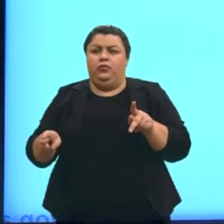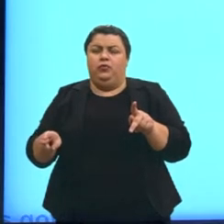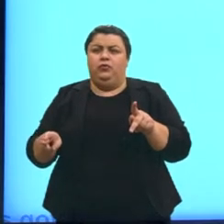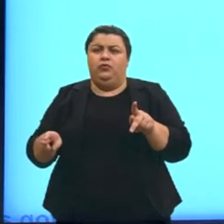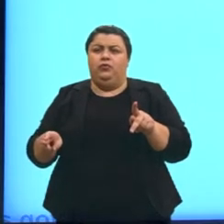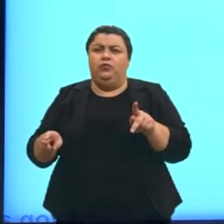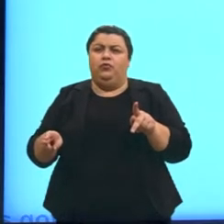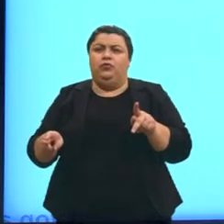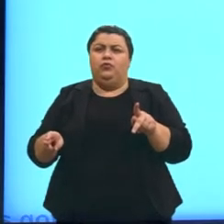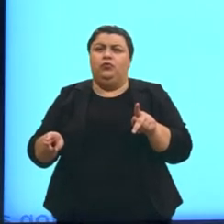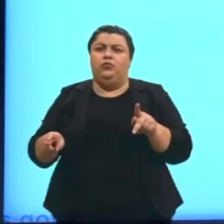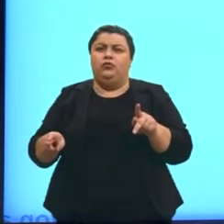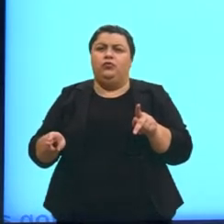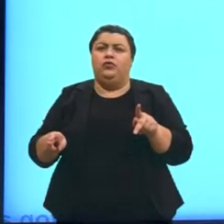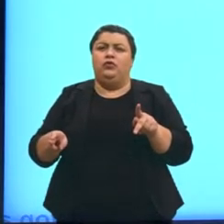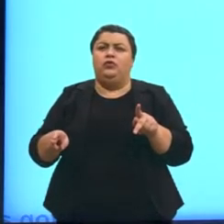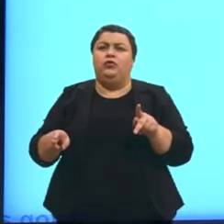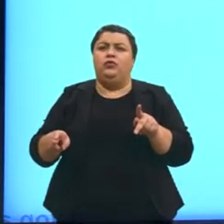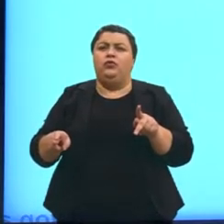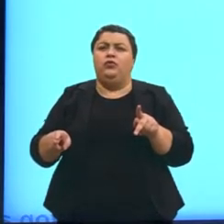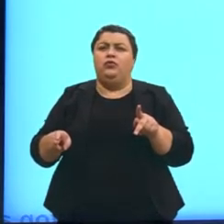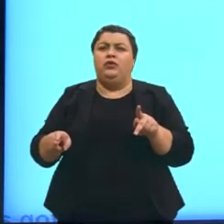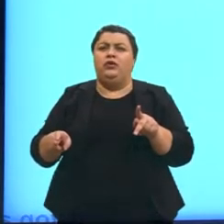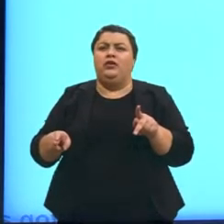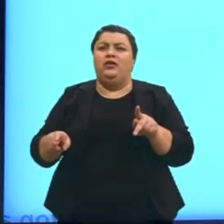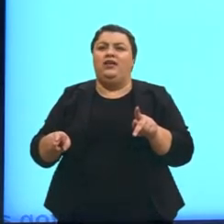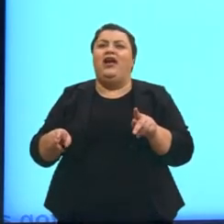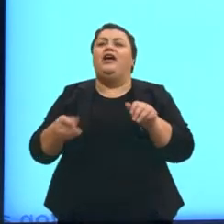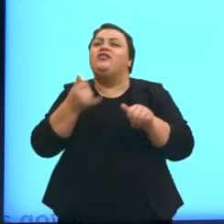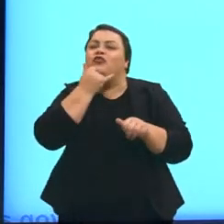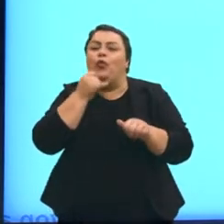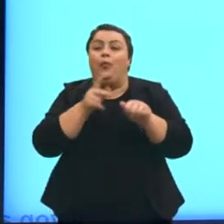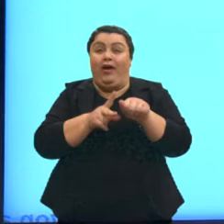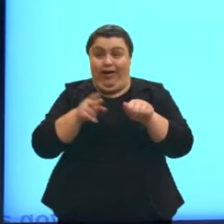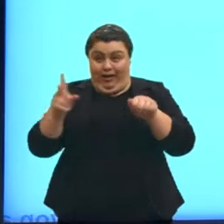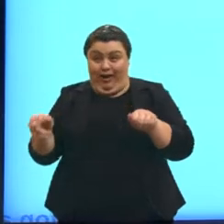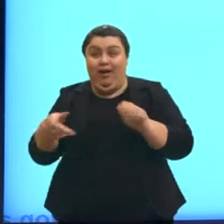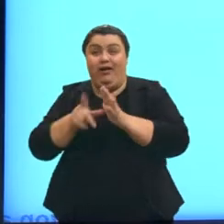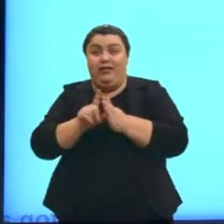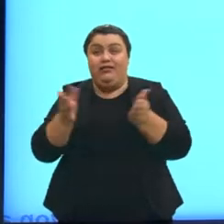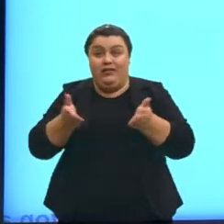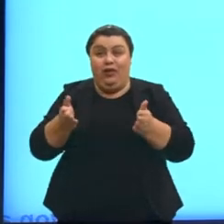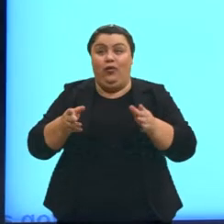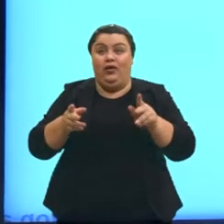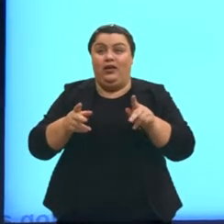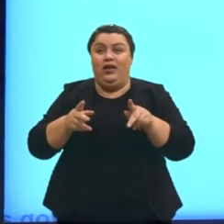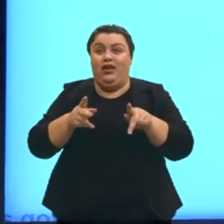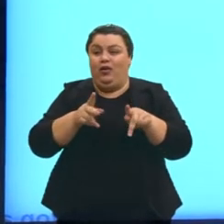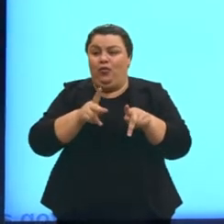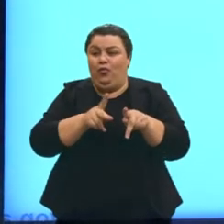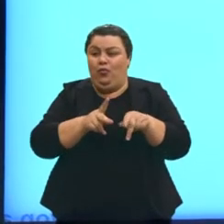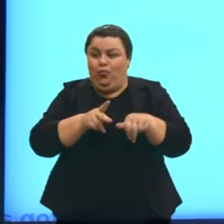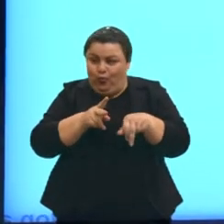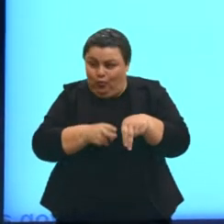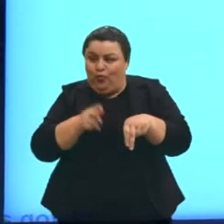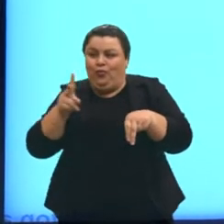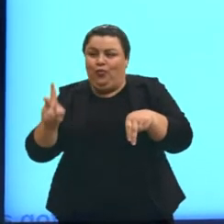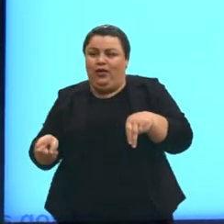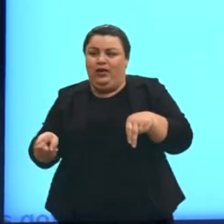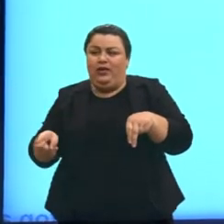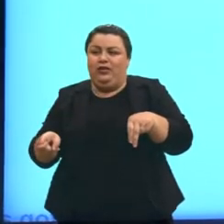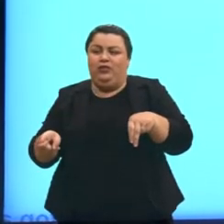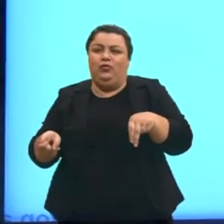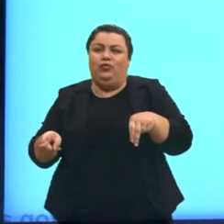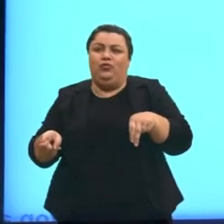e neutros e os isótonos eles vão ter o número de neutros iguais que aquele que tem que fazer o cálculo e vão